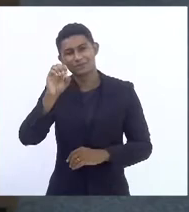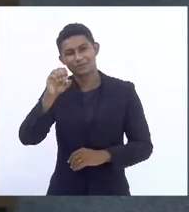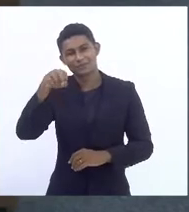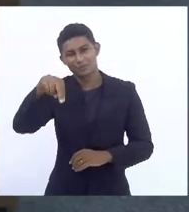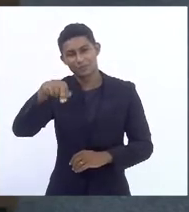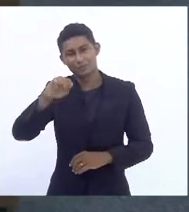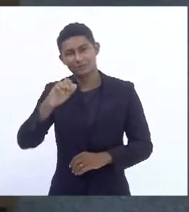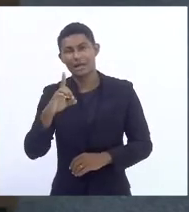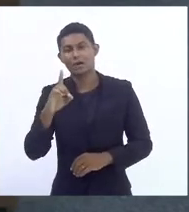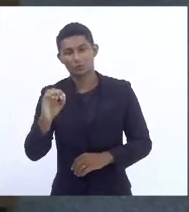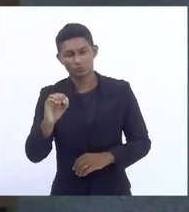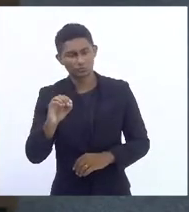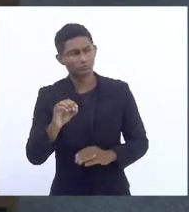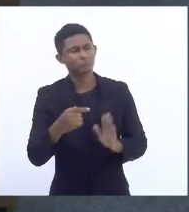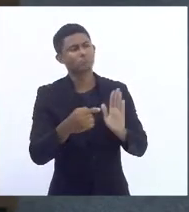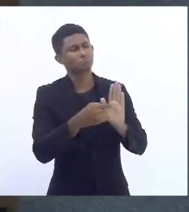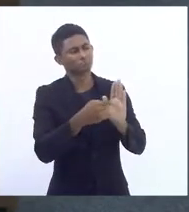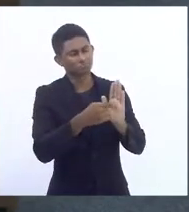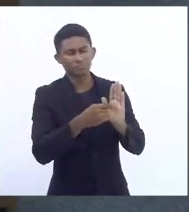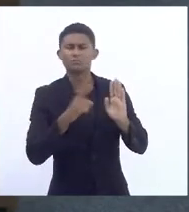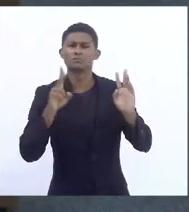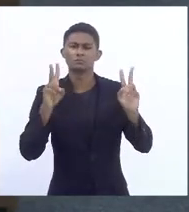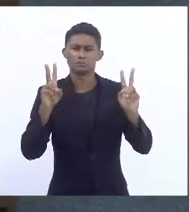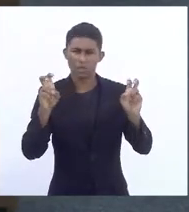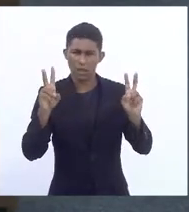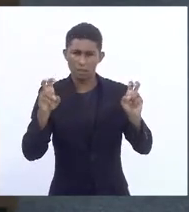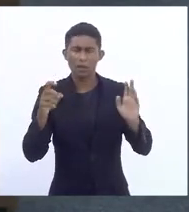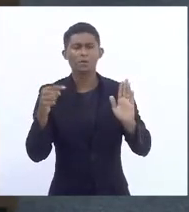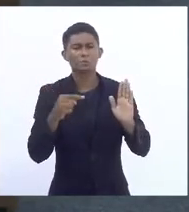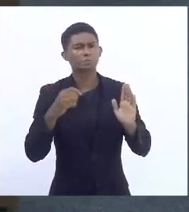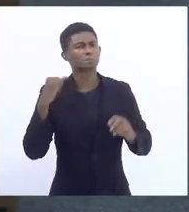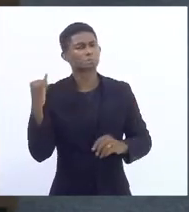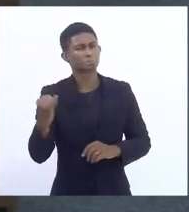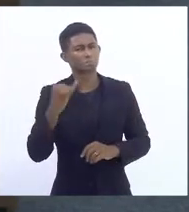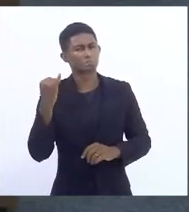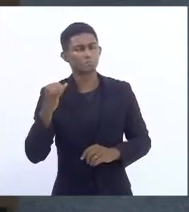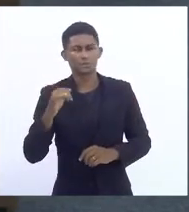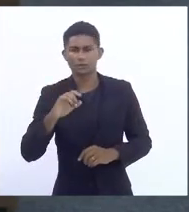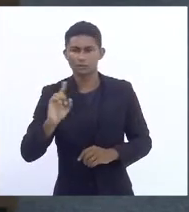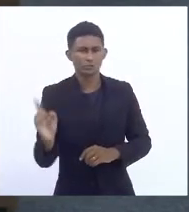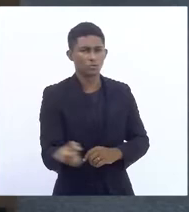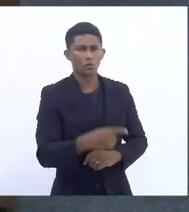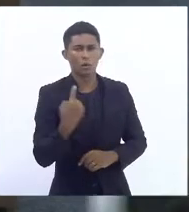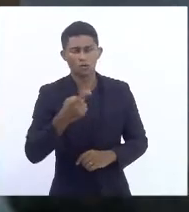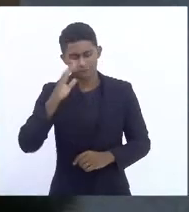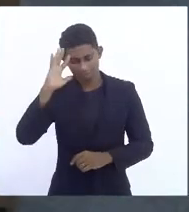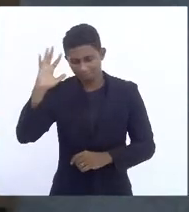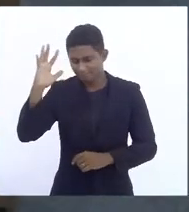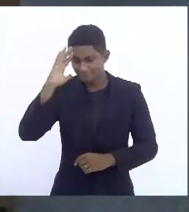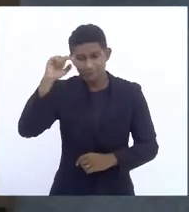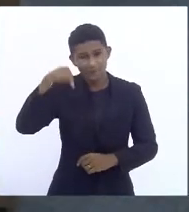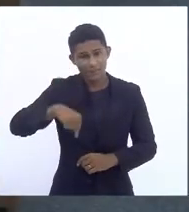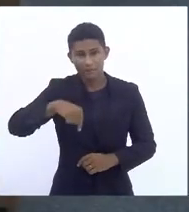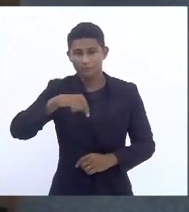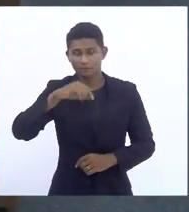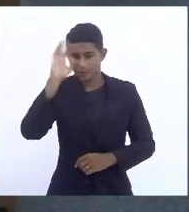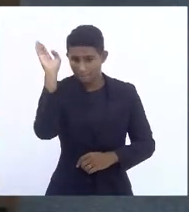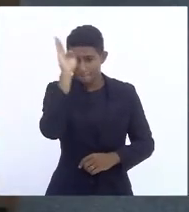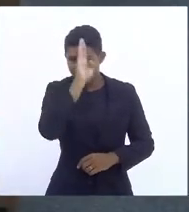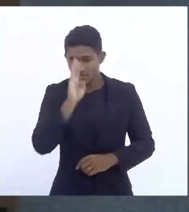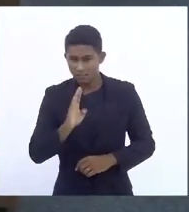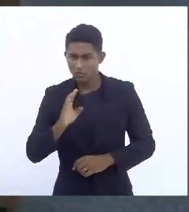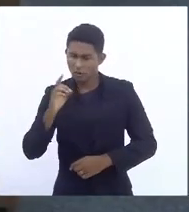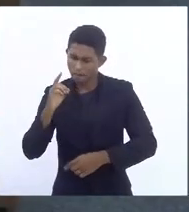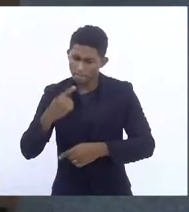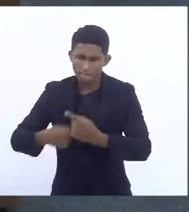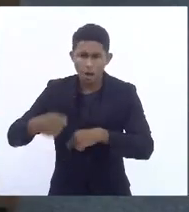tema que é muito central para a gente pensar não só o desenvolvimento do nosso país, mas a oportunidade